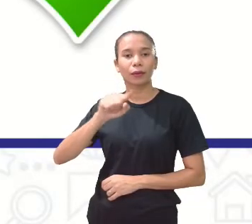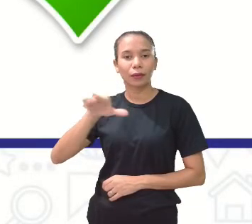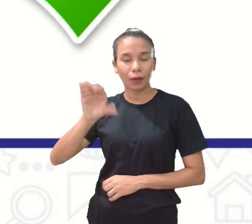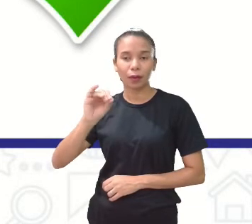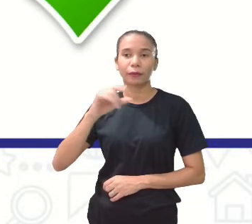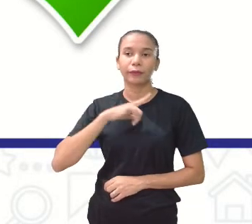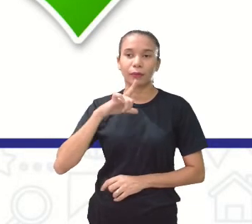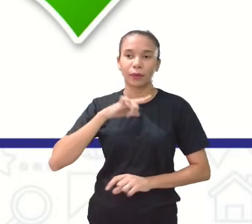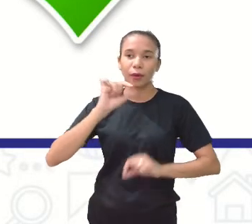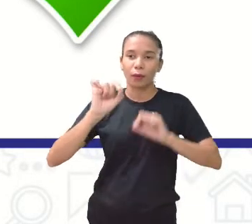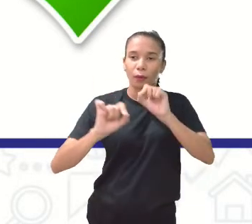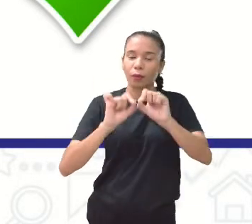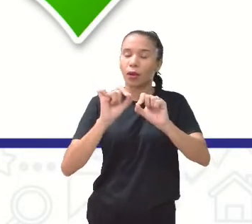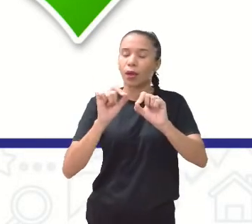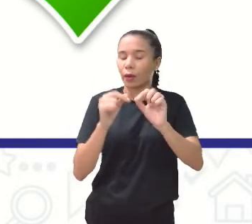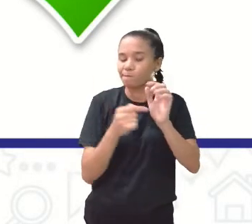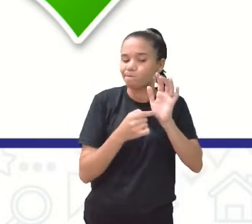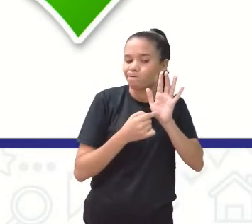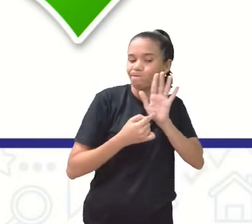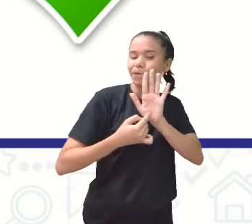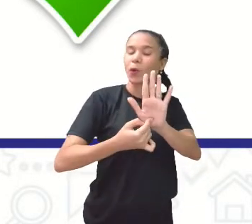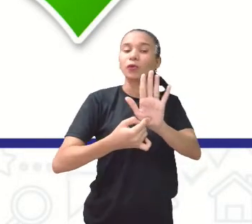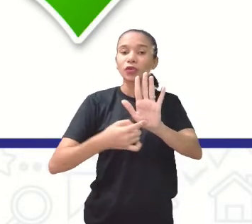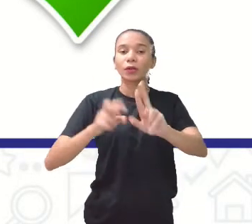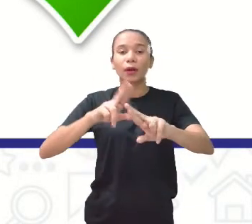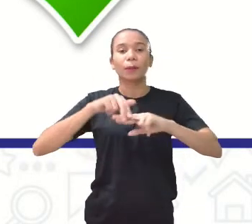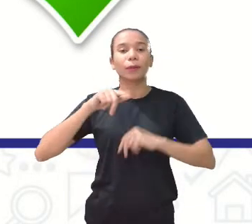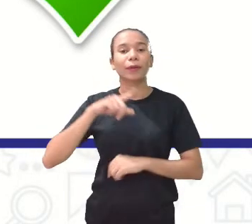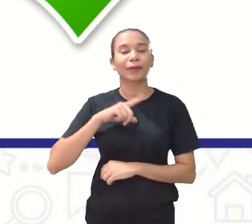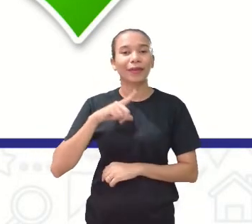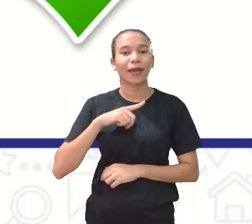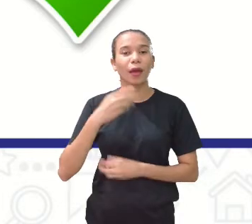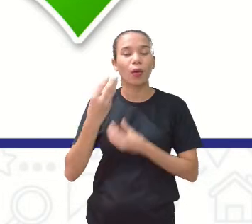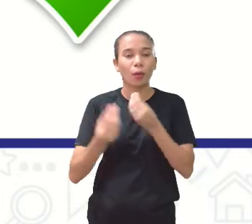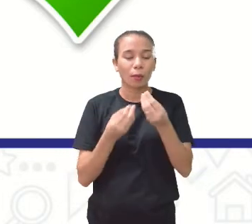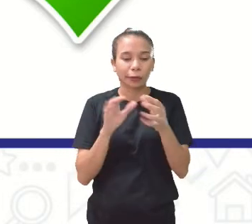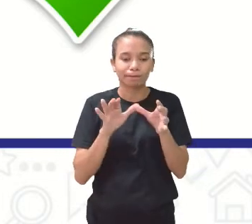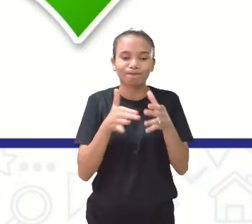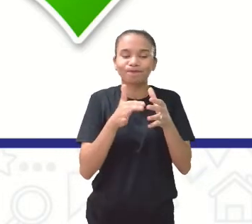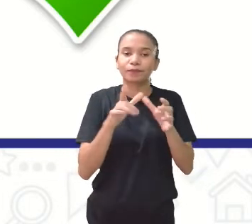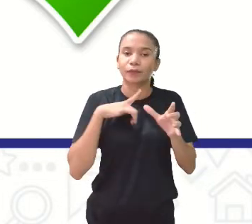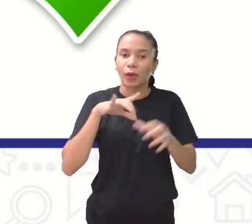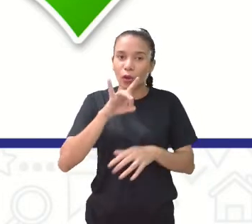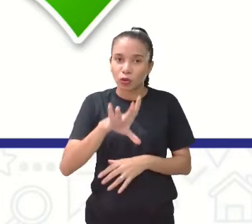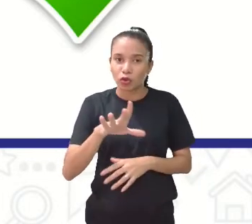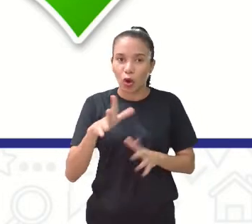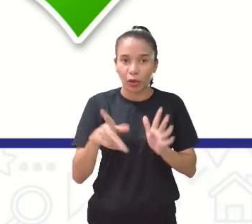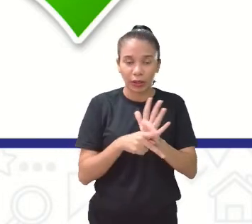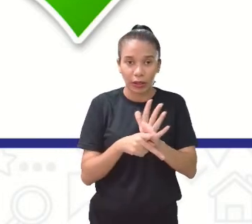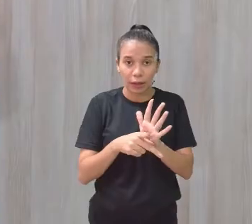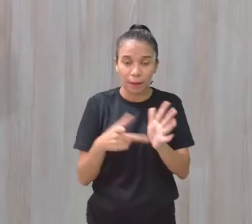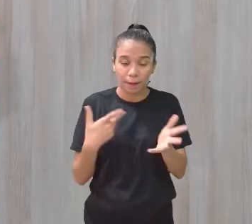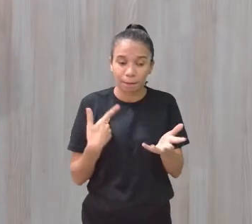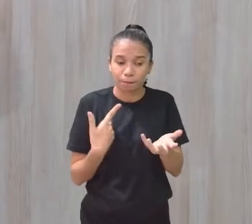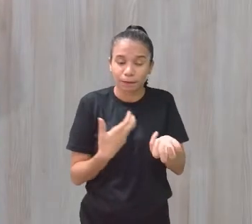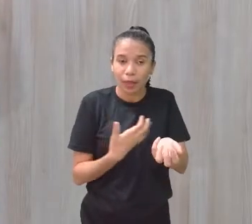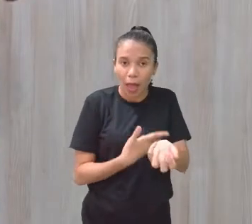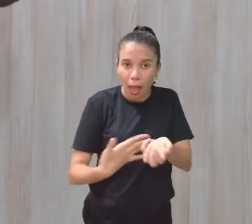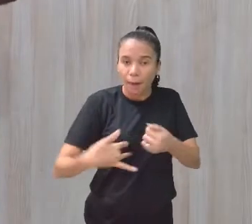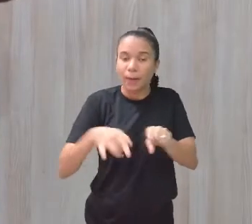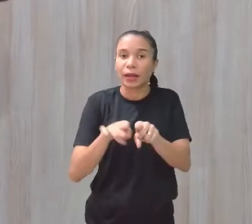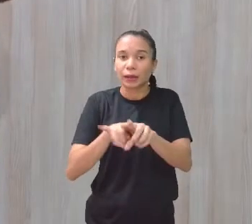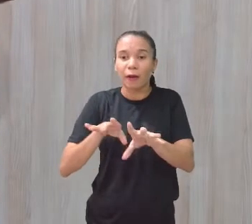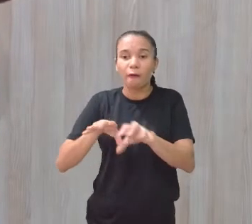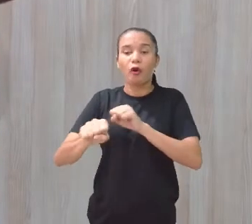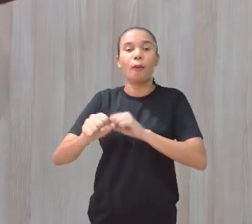ter se destaca aí porque ela vai ter uma composição não somente étnica, né, mas a